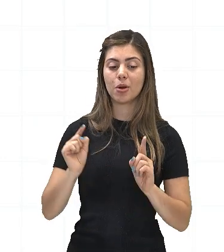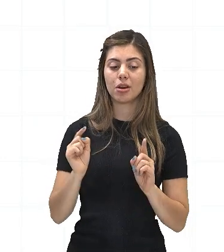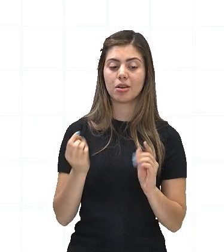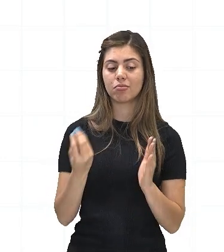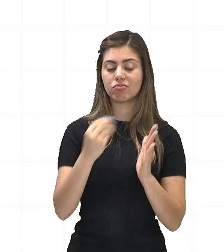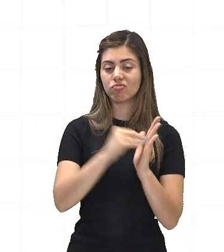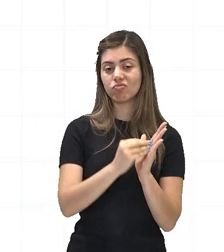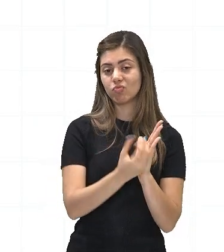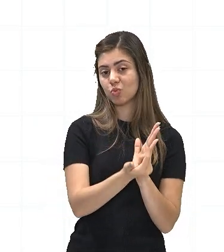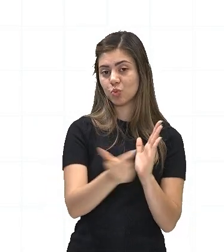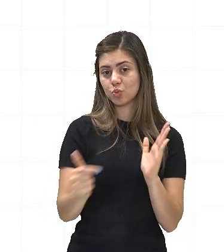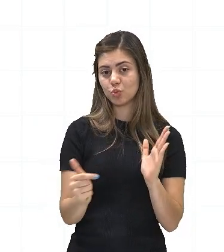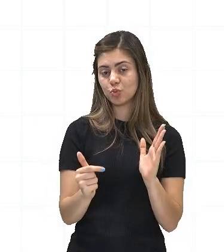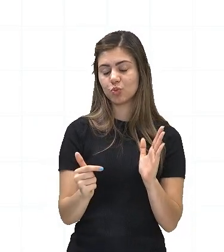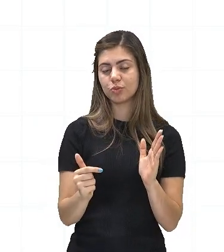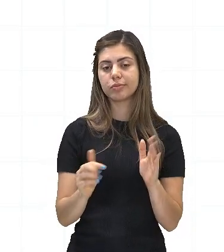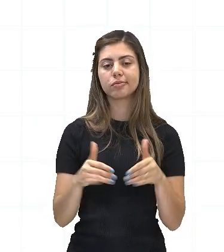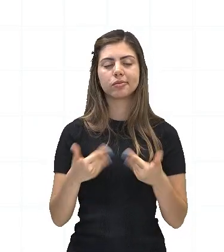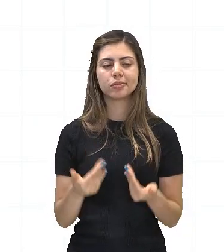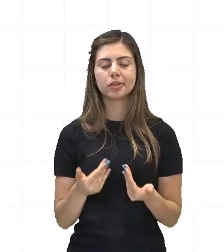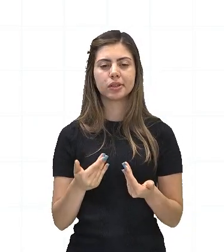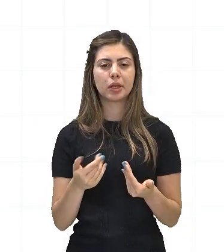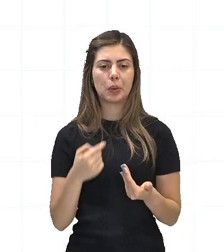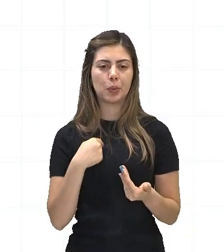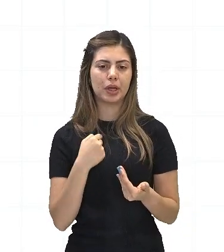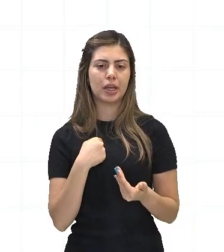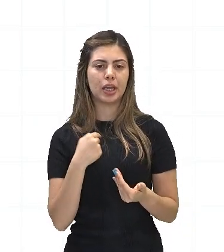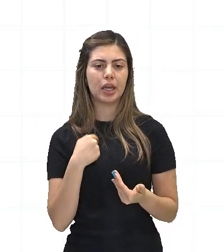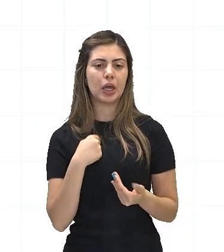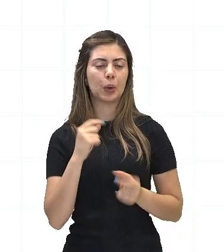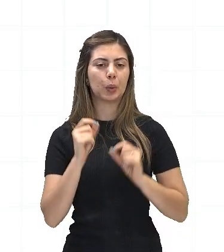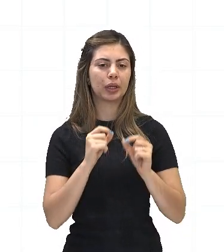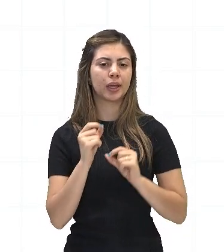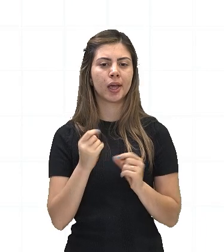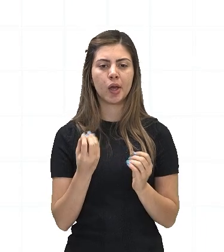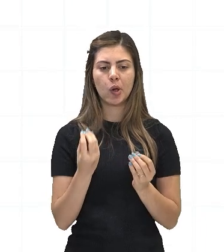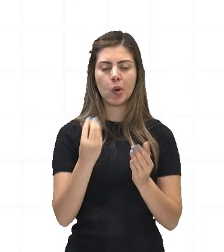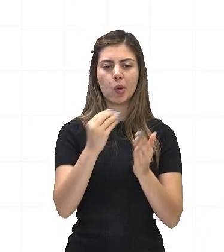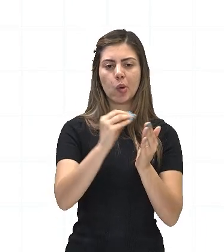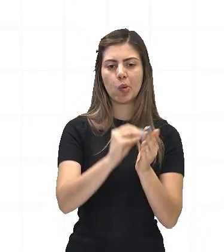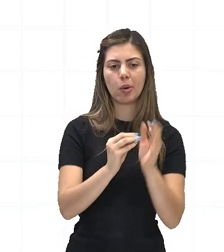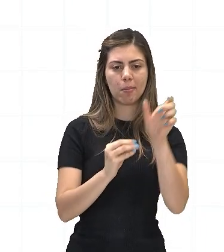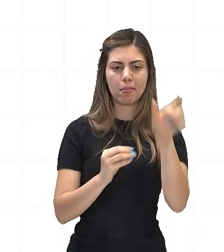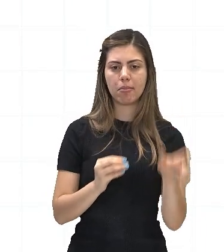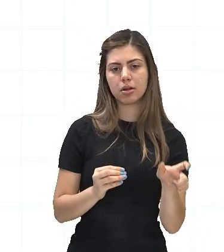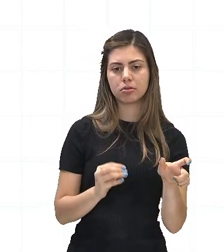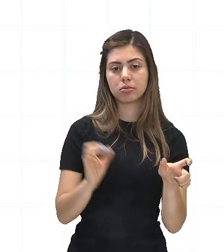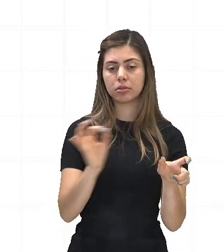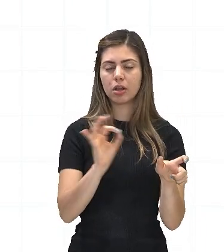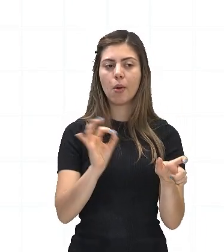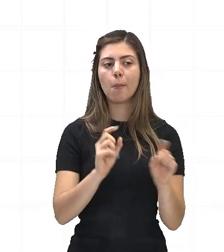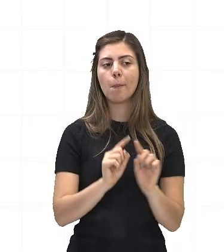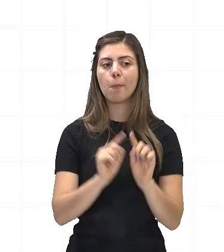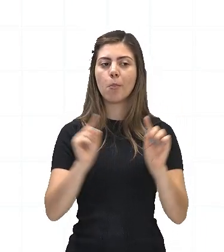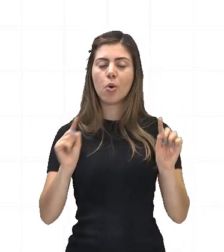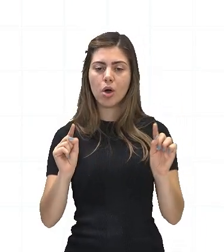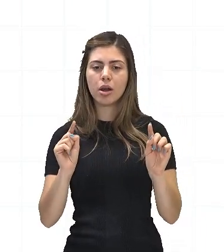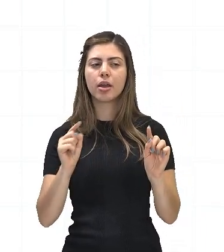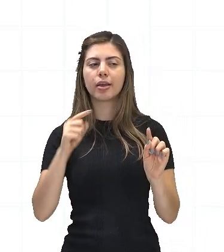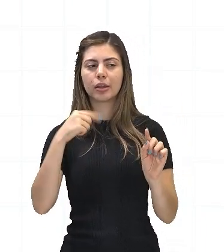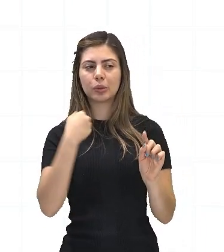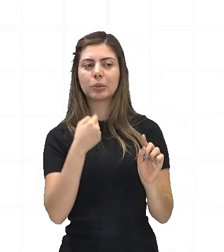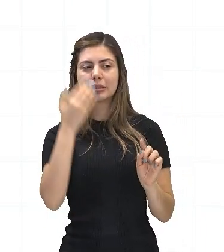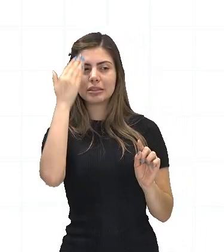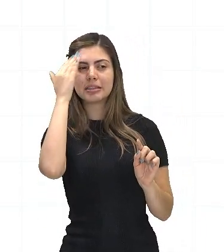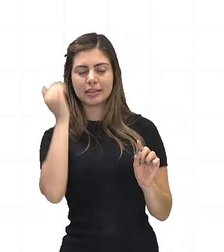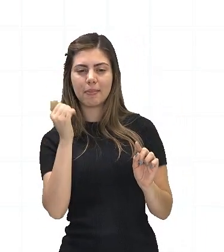escrito, né? Então, como ele não está escrito, eu não vou definir núcleo neste caso aí, mas eu consigo classificá-lo. É o tal